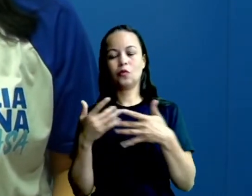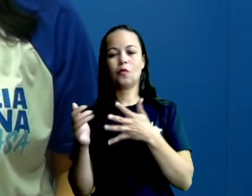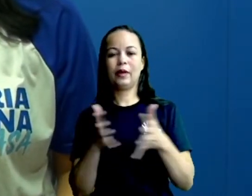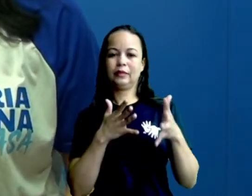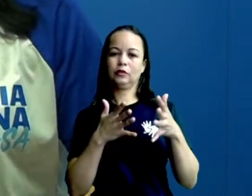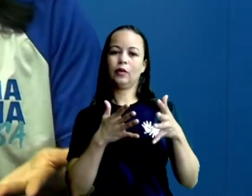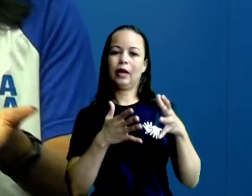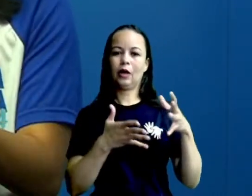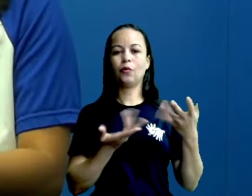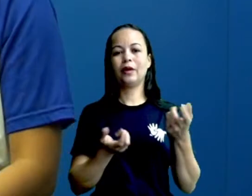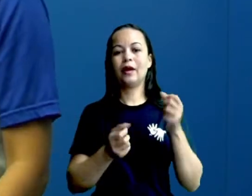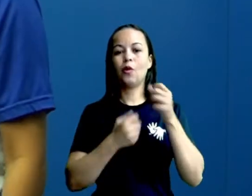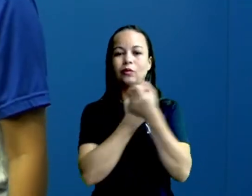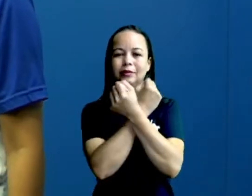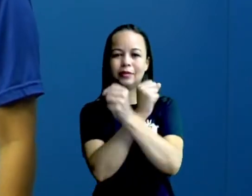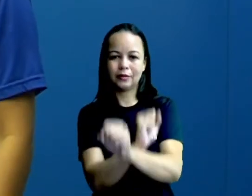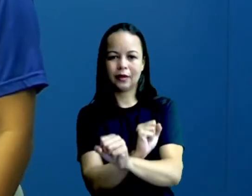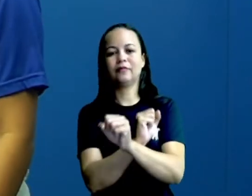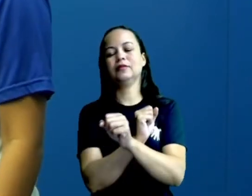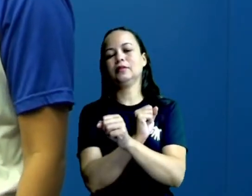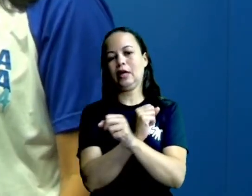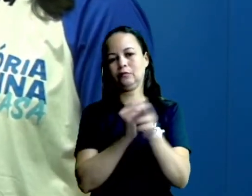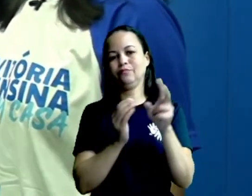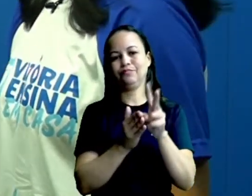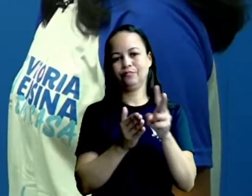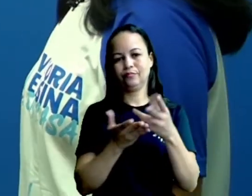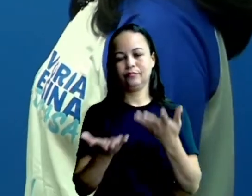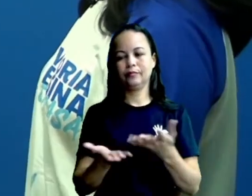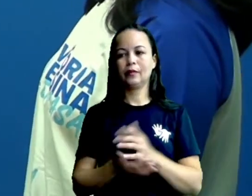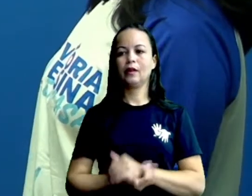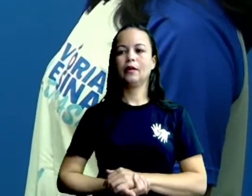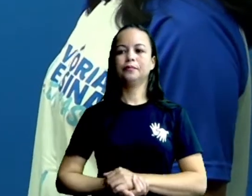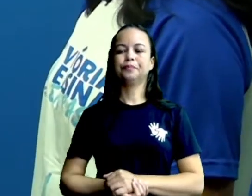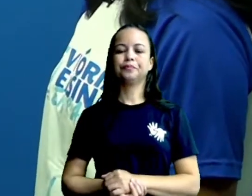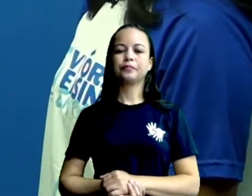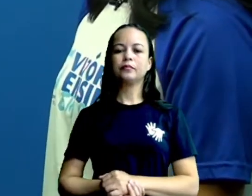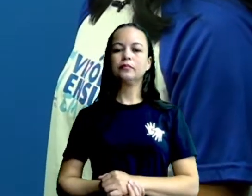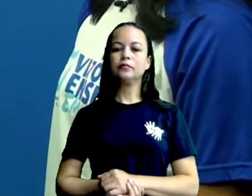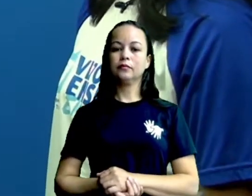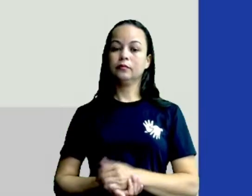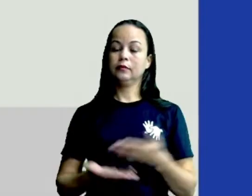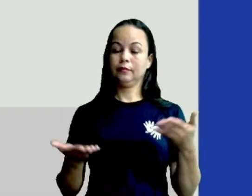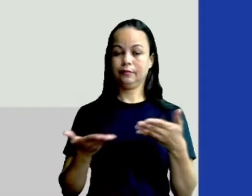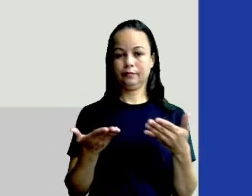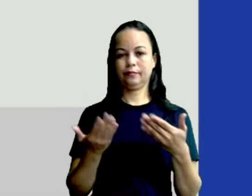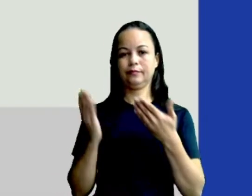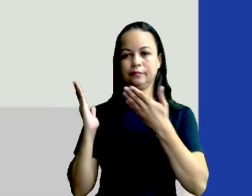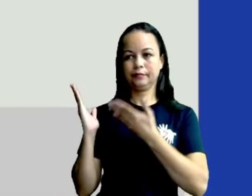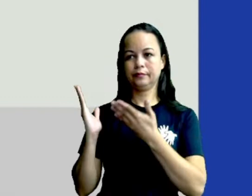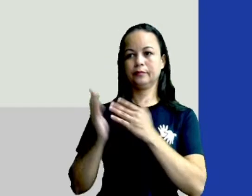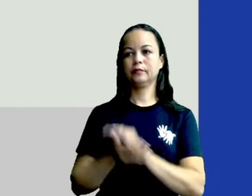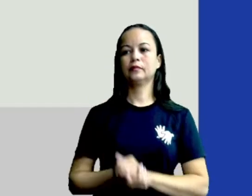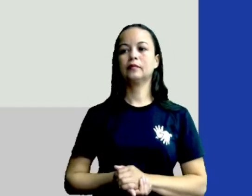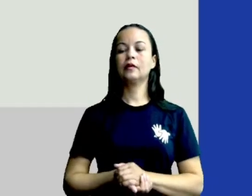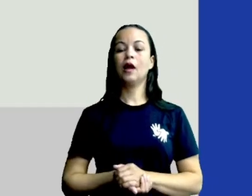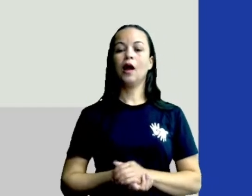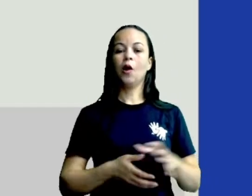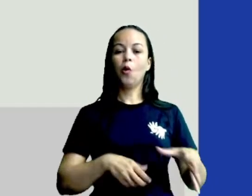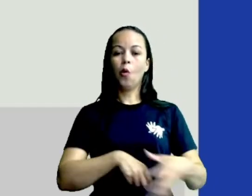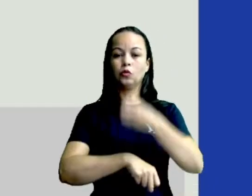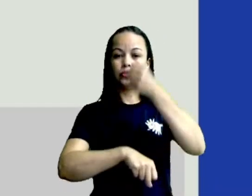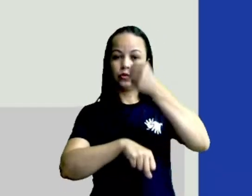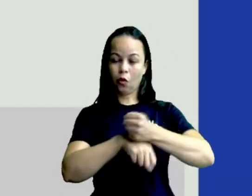escravizavam, ok? Passa aí a lâmina para a gente ver. Olha só, os